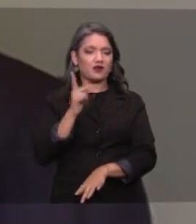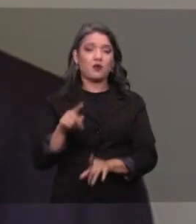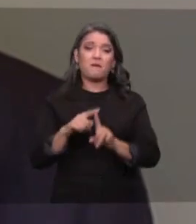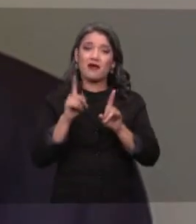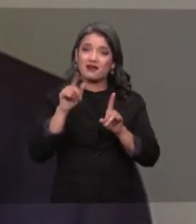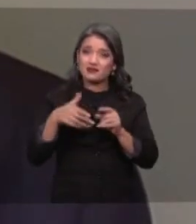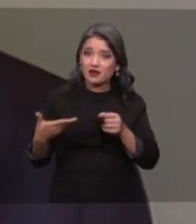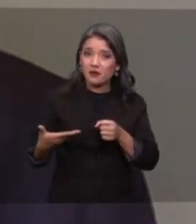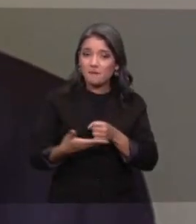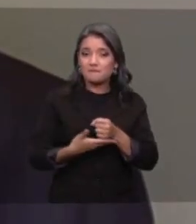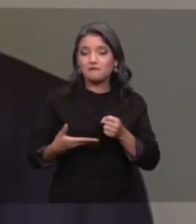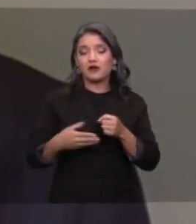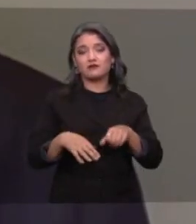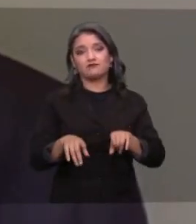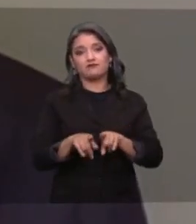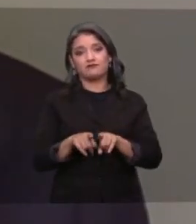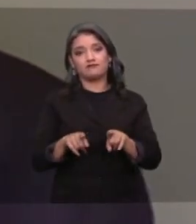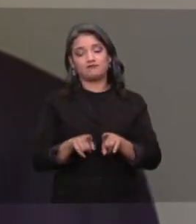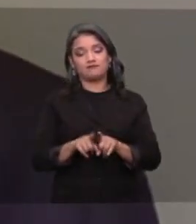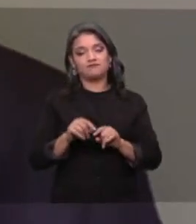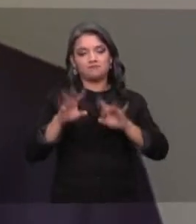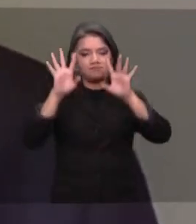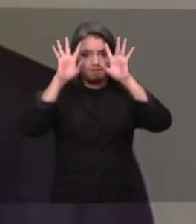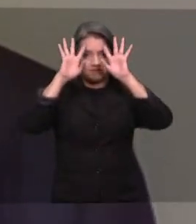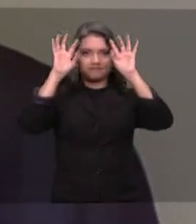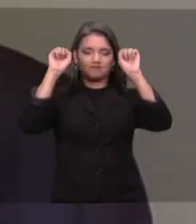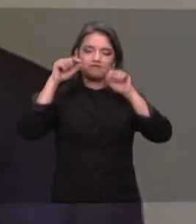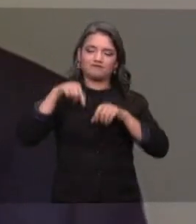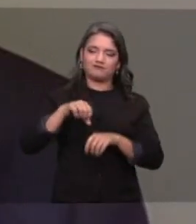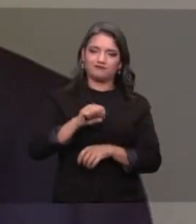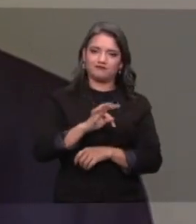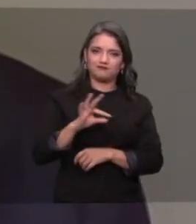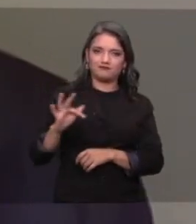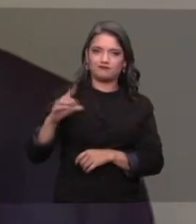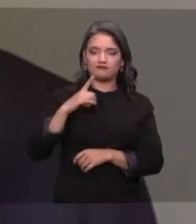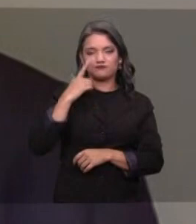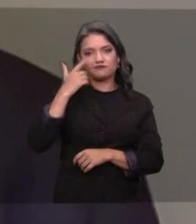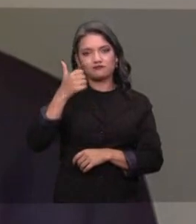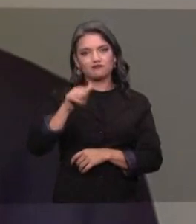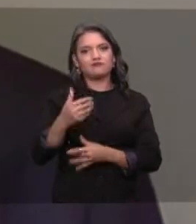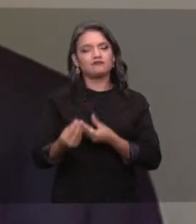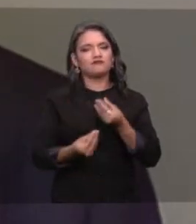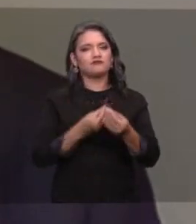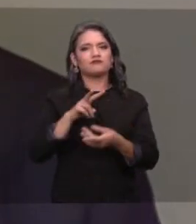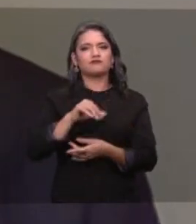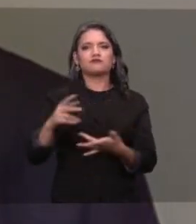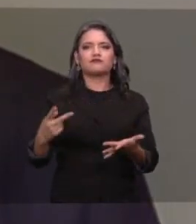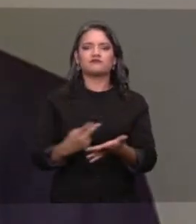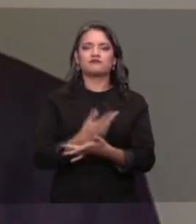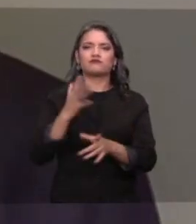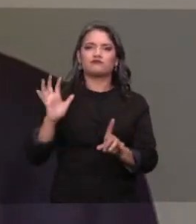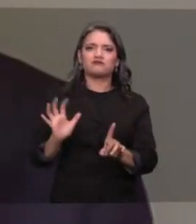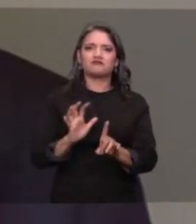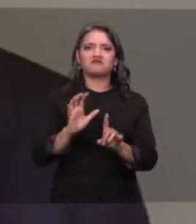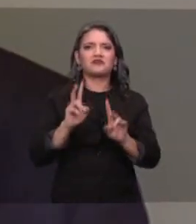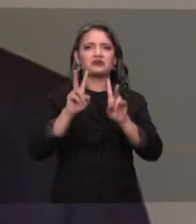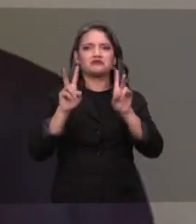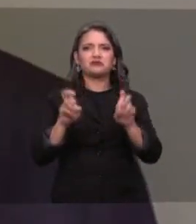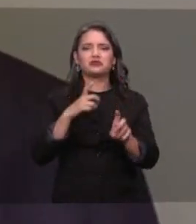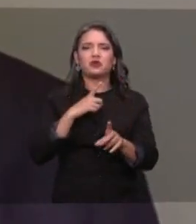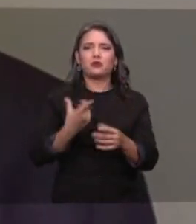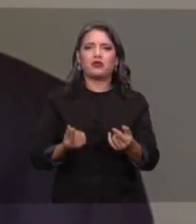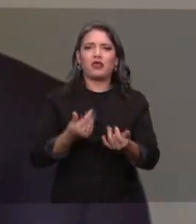de parâmetro para que esse tribunal possa avaliar o impacto no tocante aos custos,